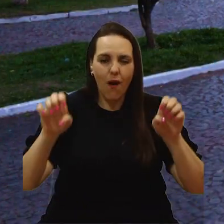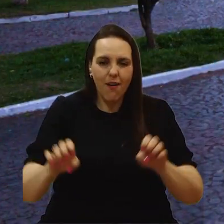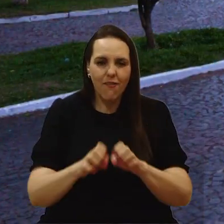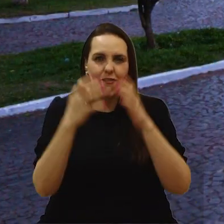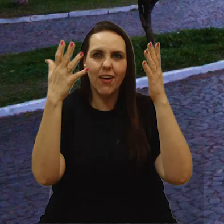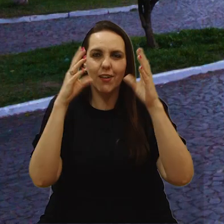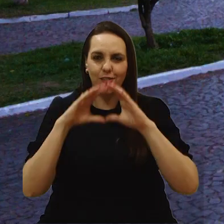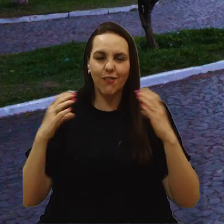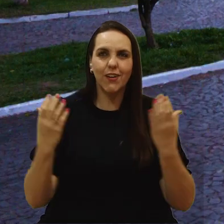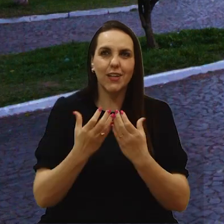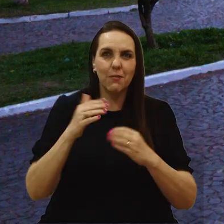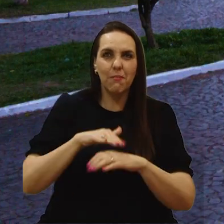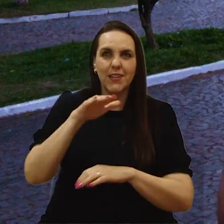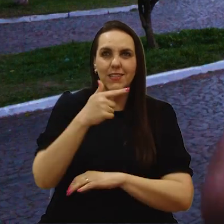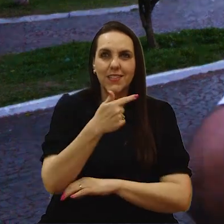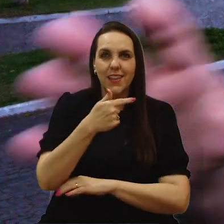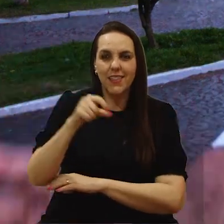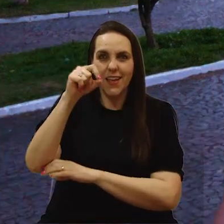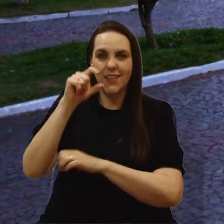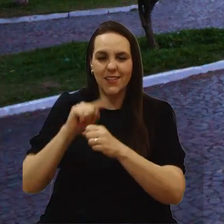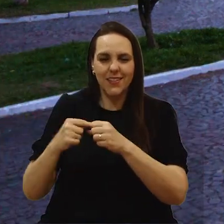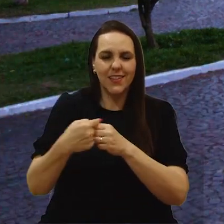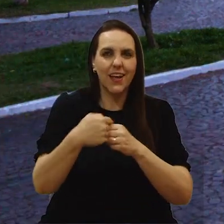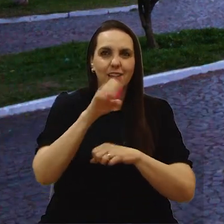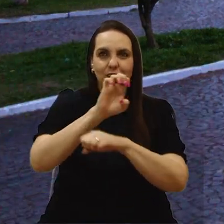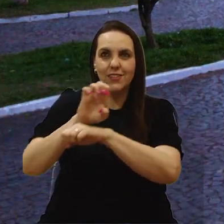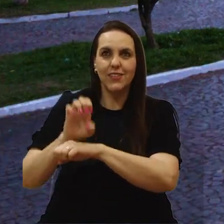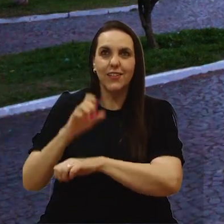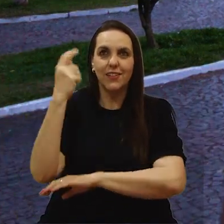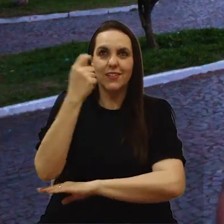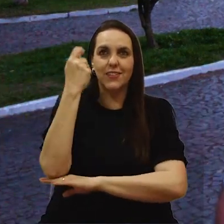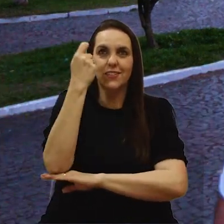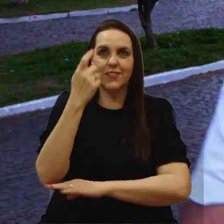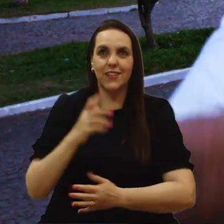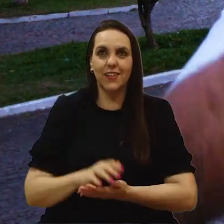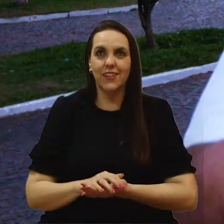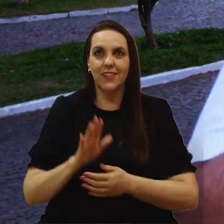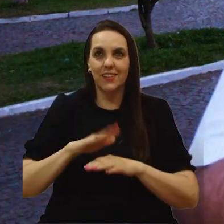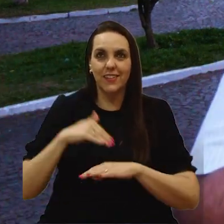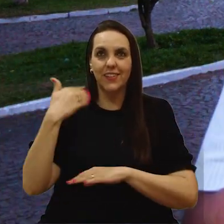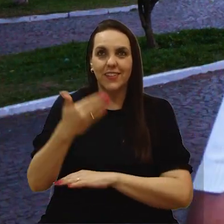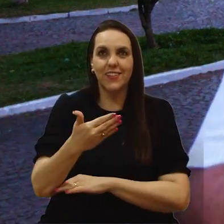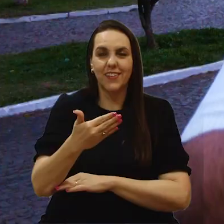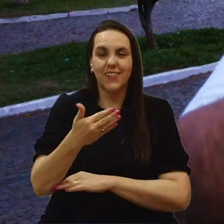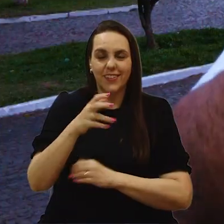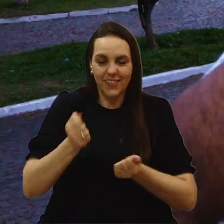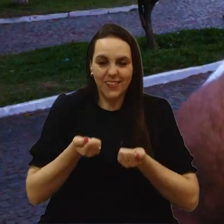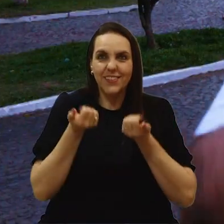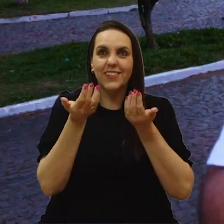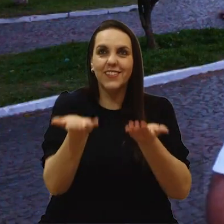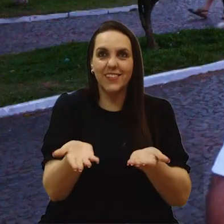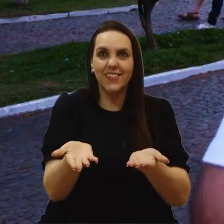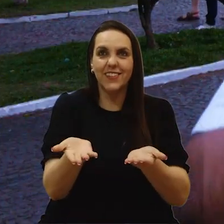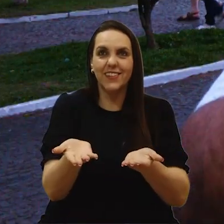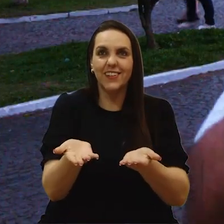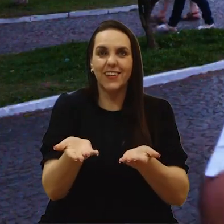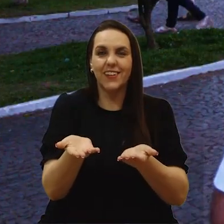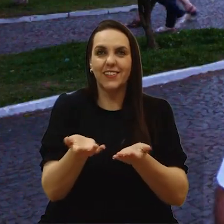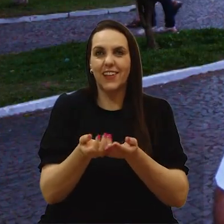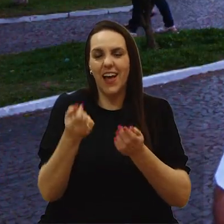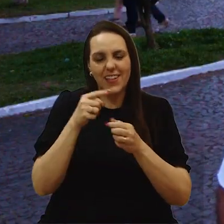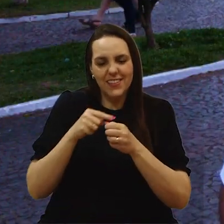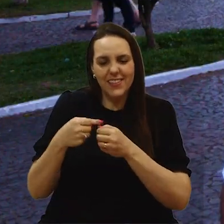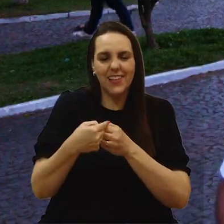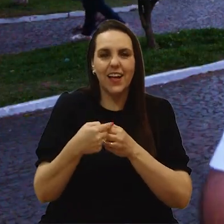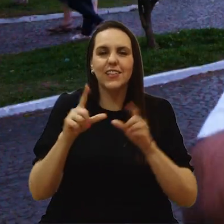construímos um evento, um congresso com mais de 70 municípios no estado do Rio Grande do Sul. E logo mais vamos estar entregando para a